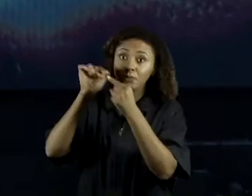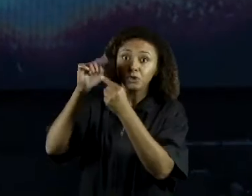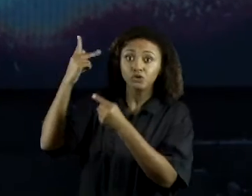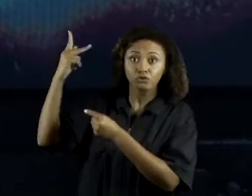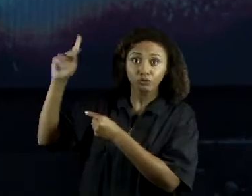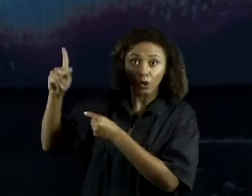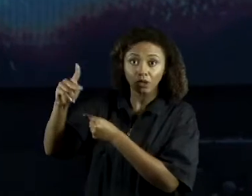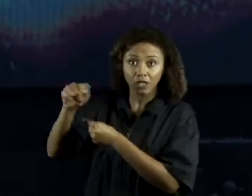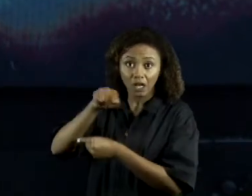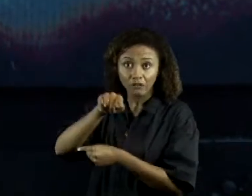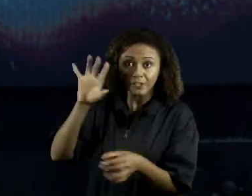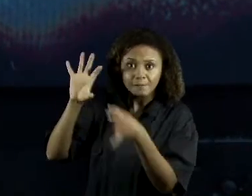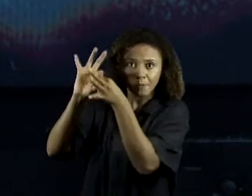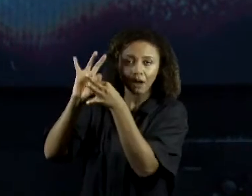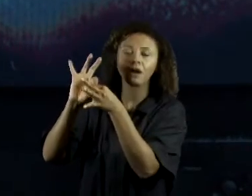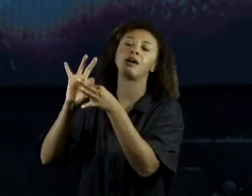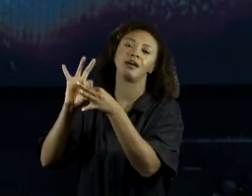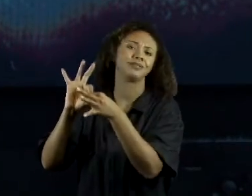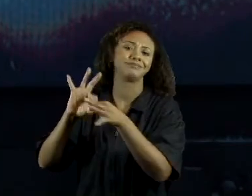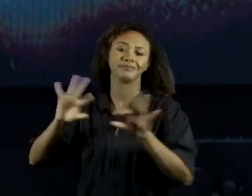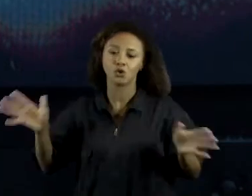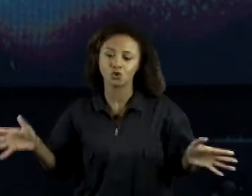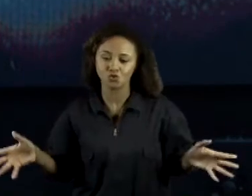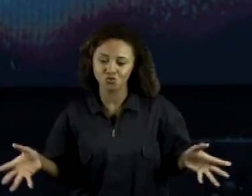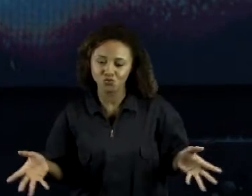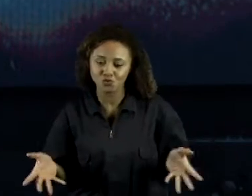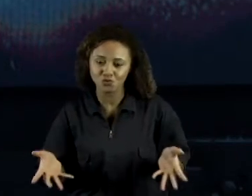Todas as coisas trabalham